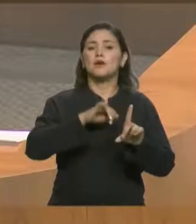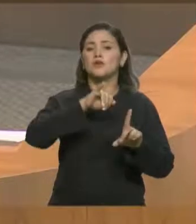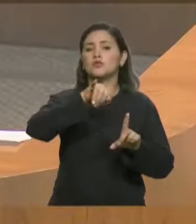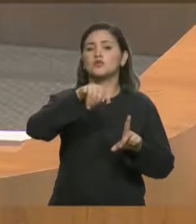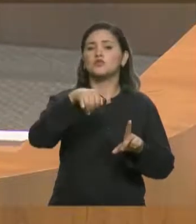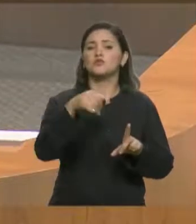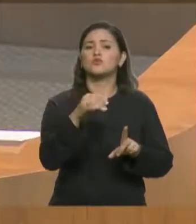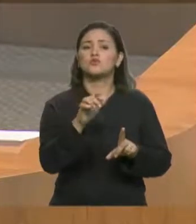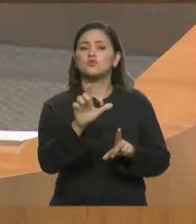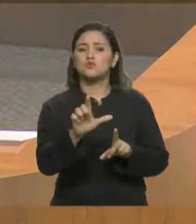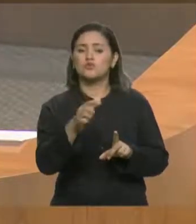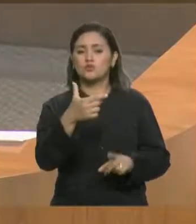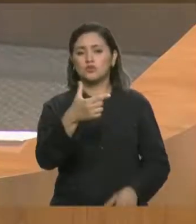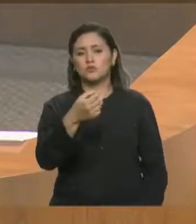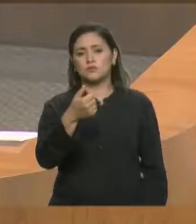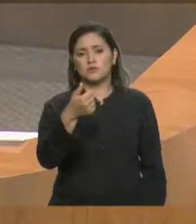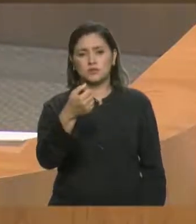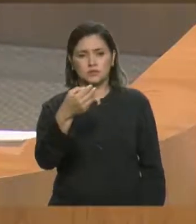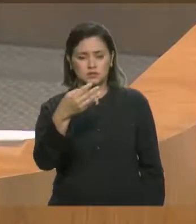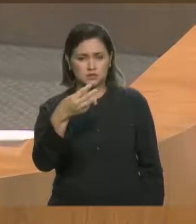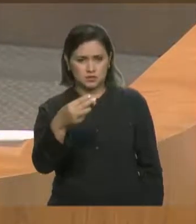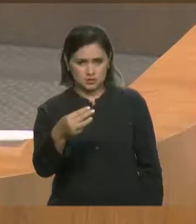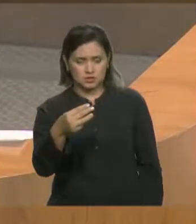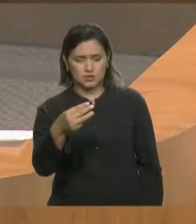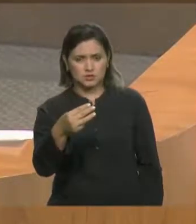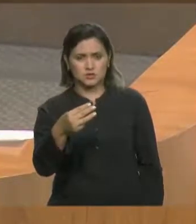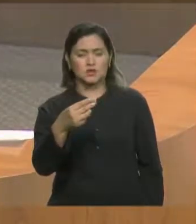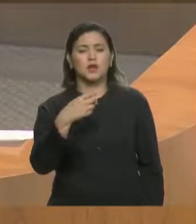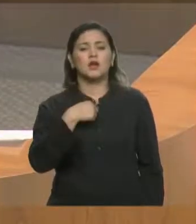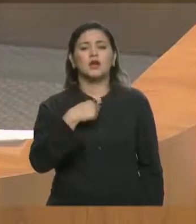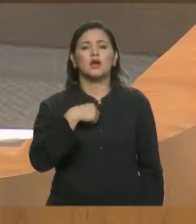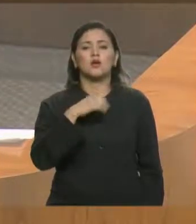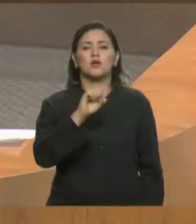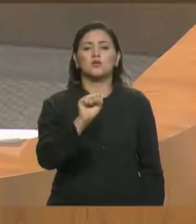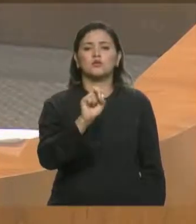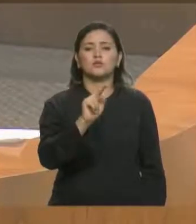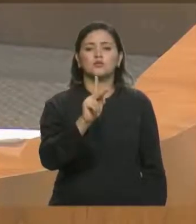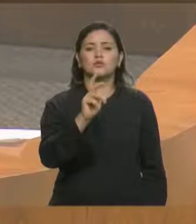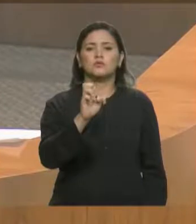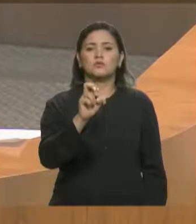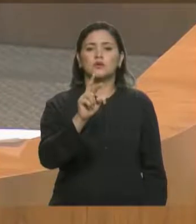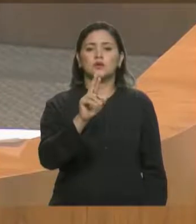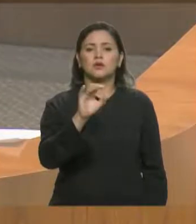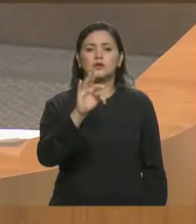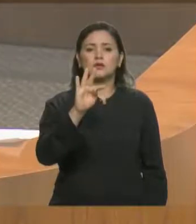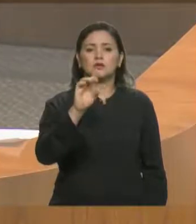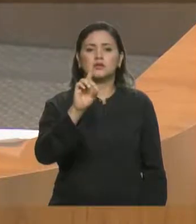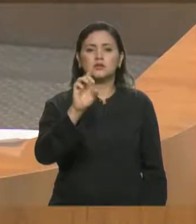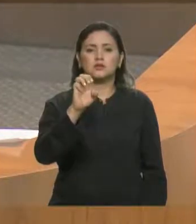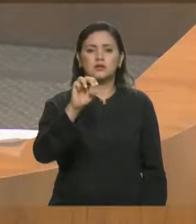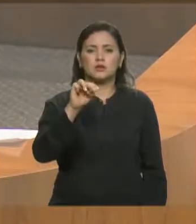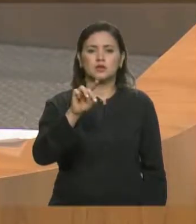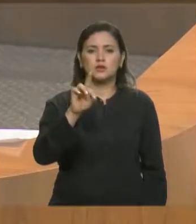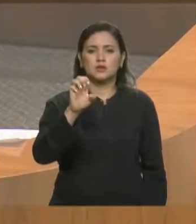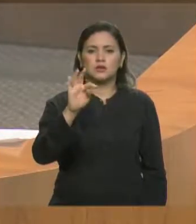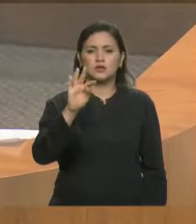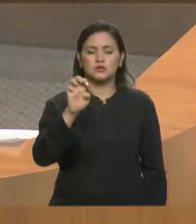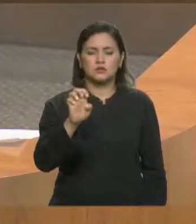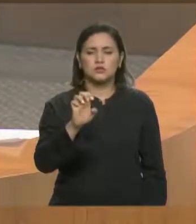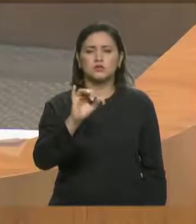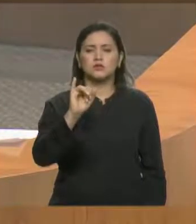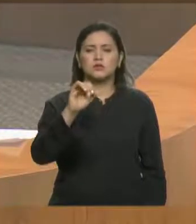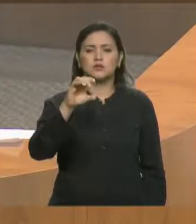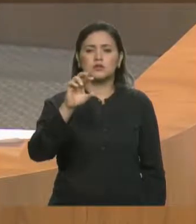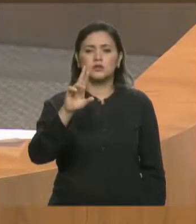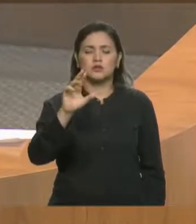do Ouvidor Agrário Nacional, nós fomos ao Tribunal de Justiça do Estado. À época, fomos recebidos